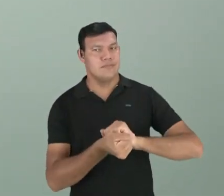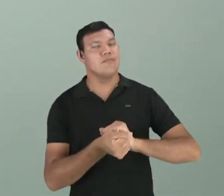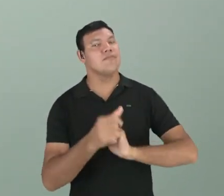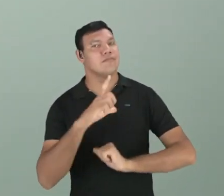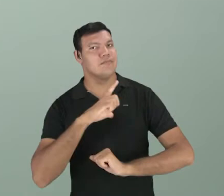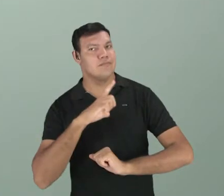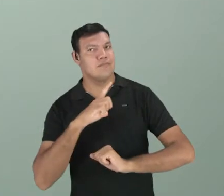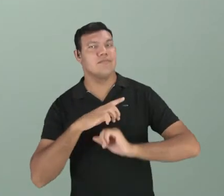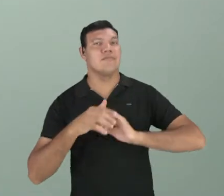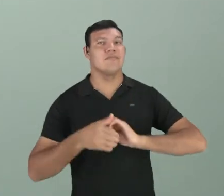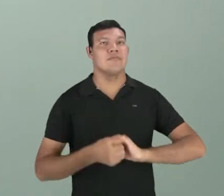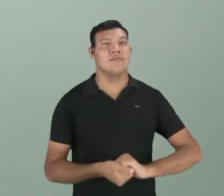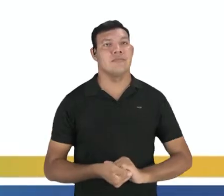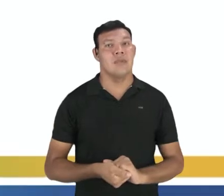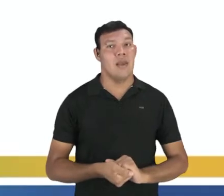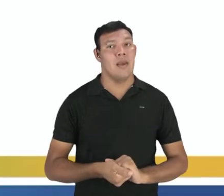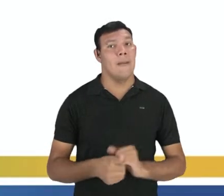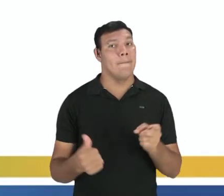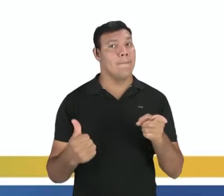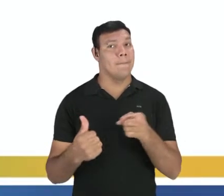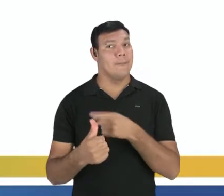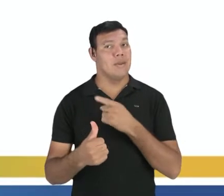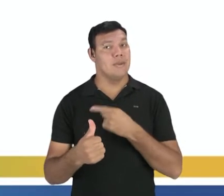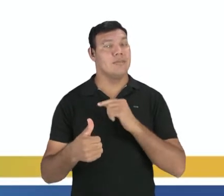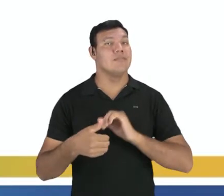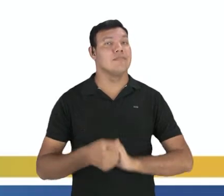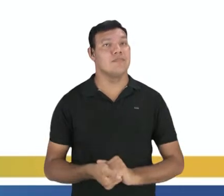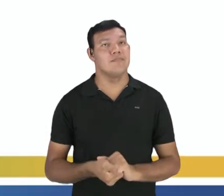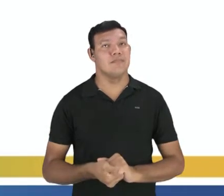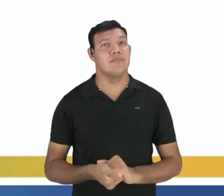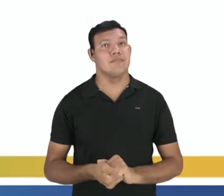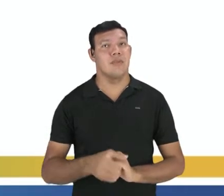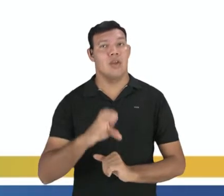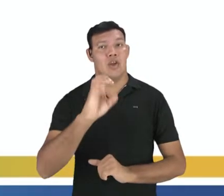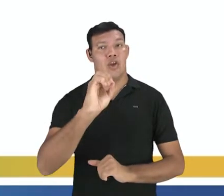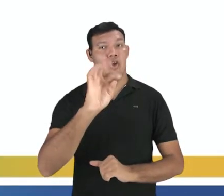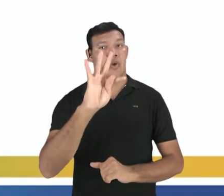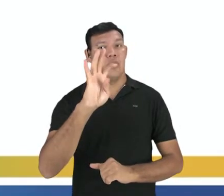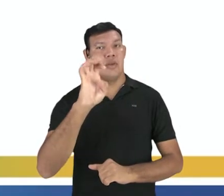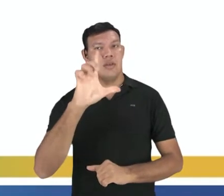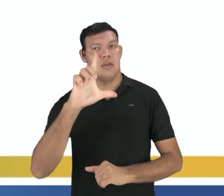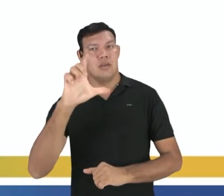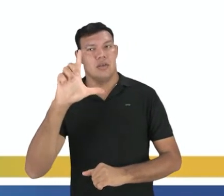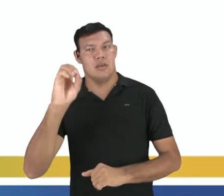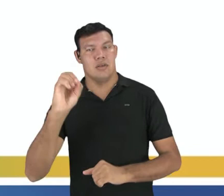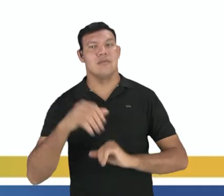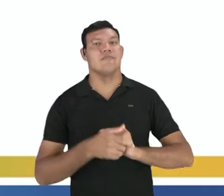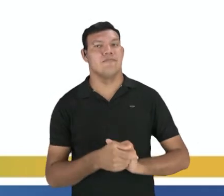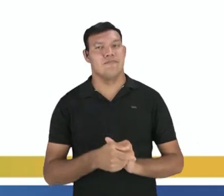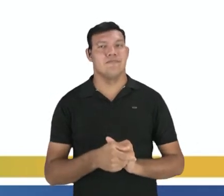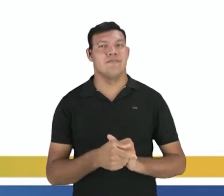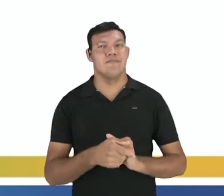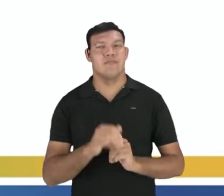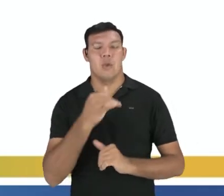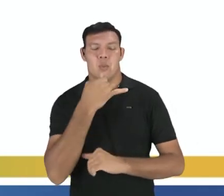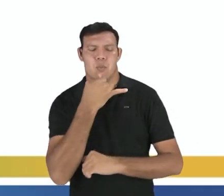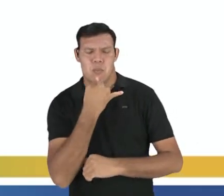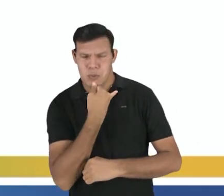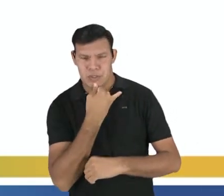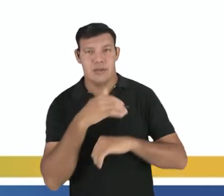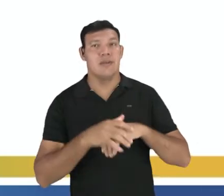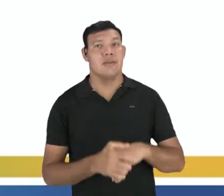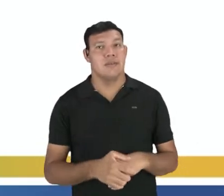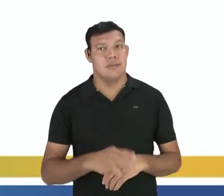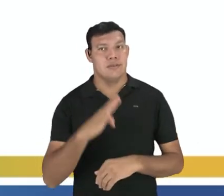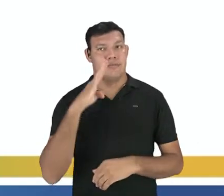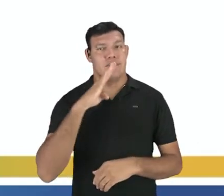foram feitas, tá? Então, a primeira delas é essa, chamada Otelo, tá? Que é um drama. O drama relata a história do